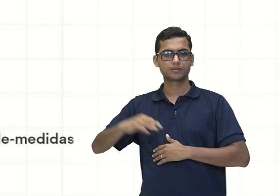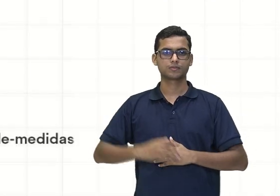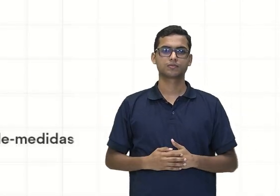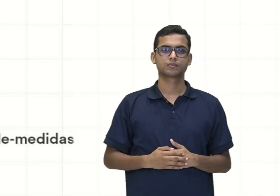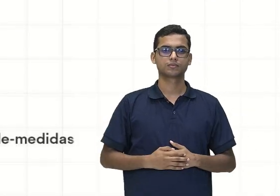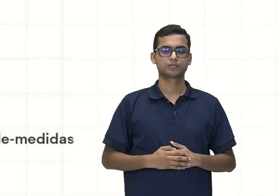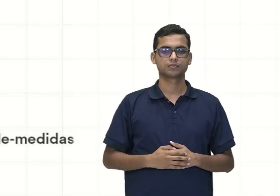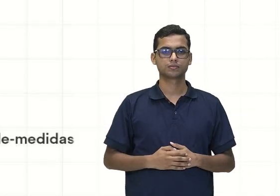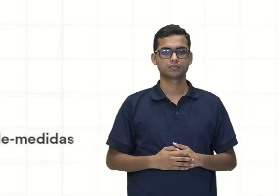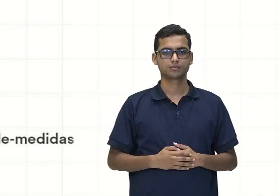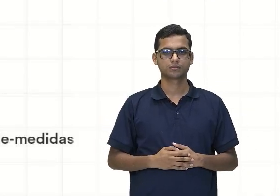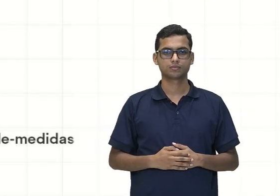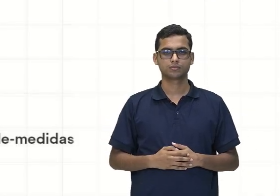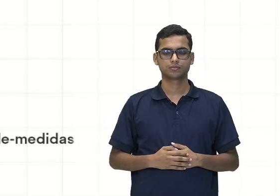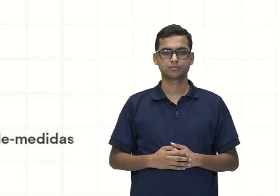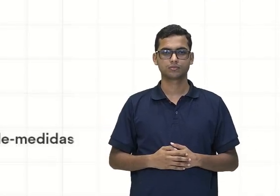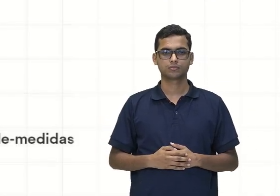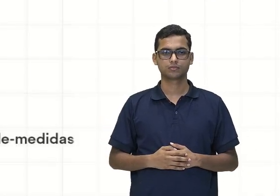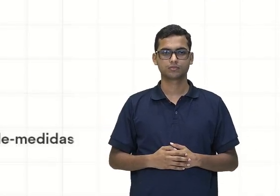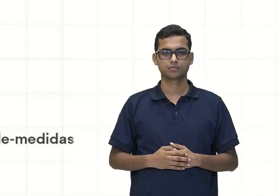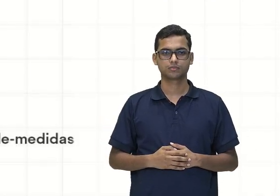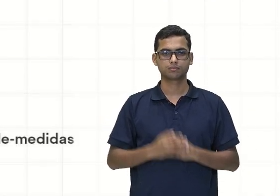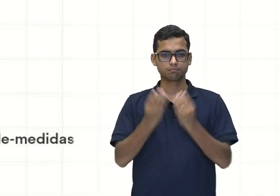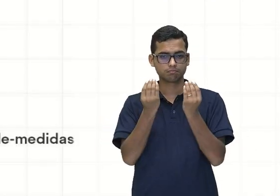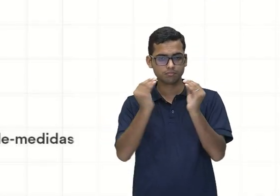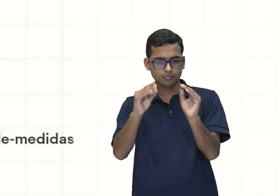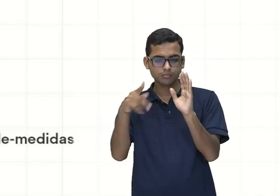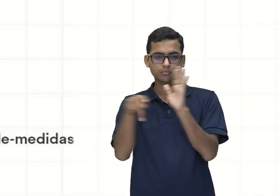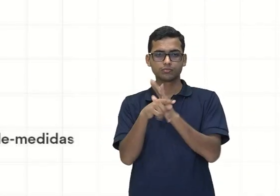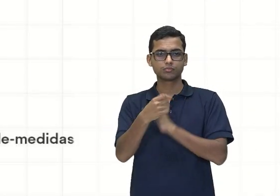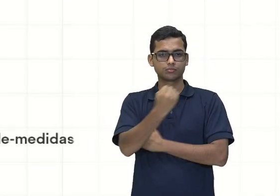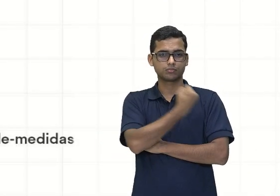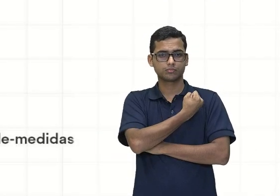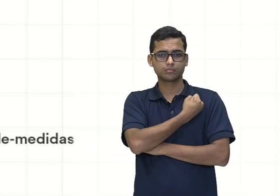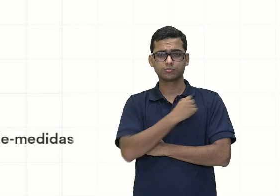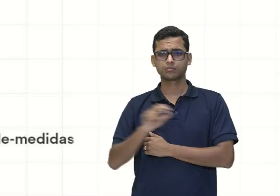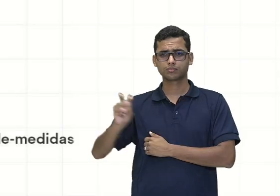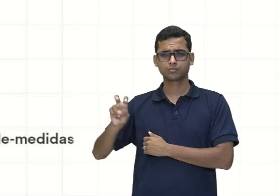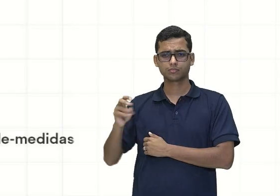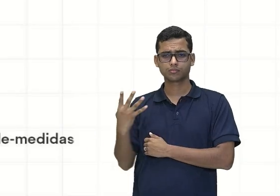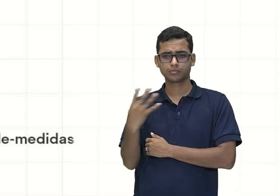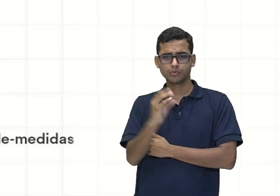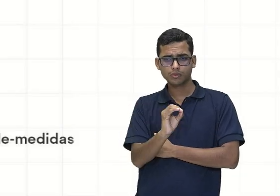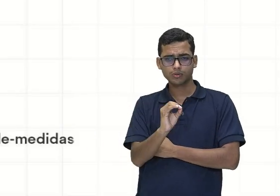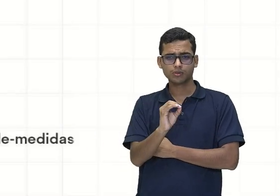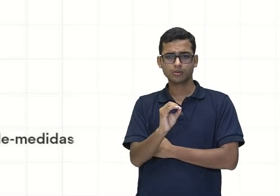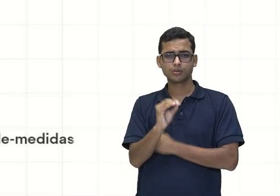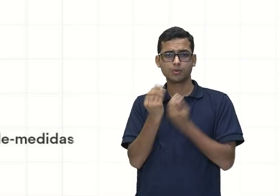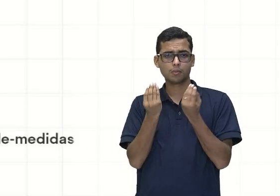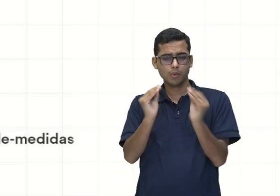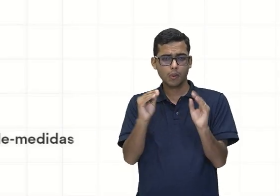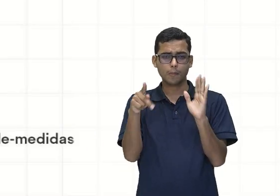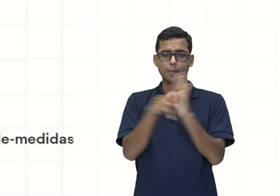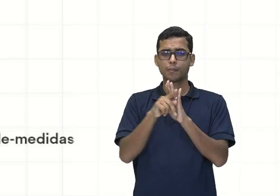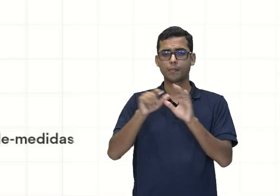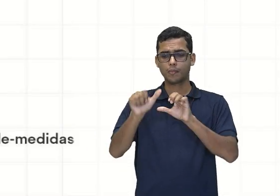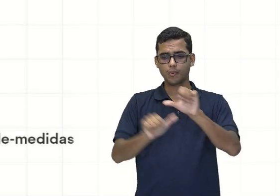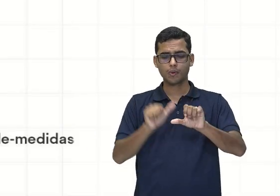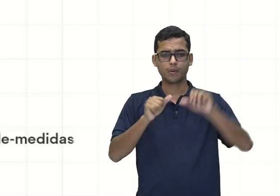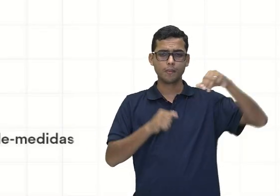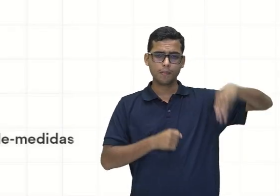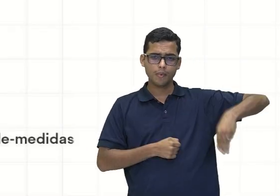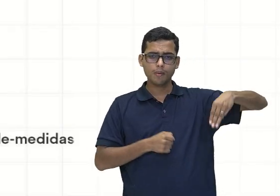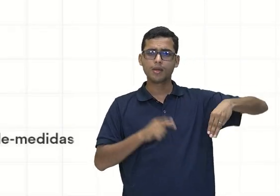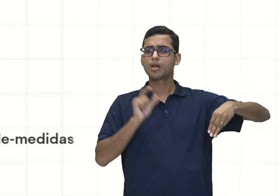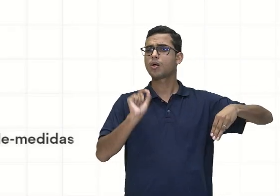é de... Então, eu tenho que passar aí o meu 540 para metros. E como é que eu